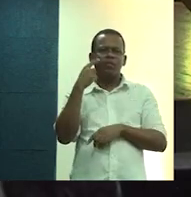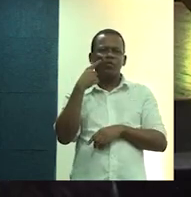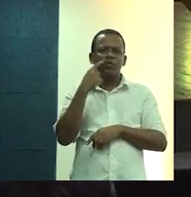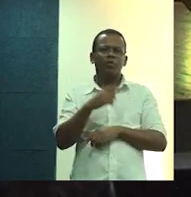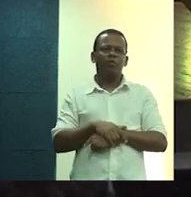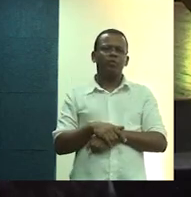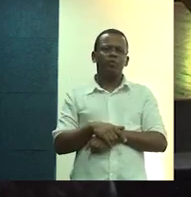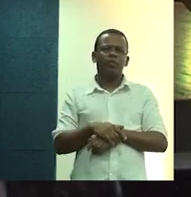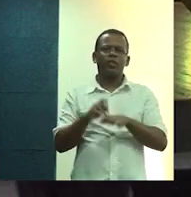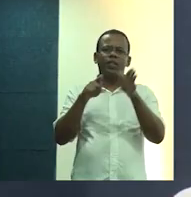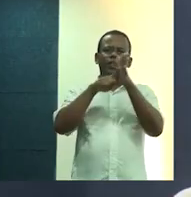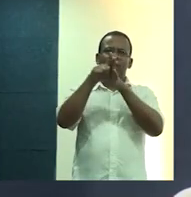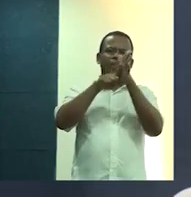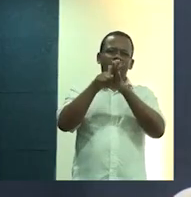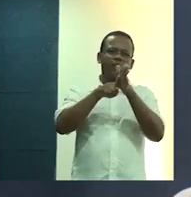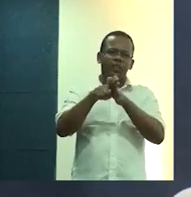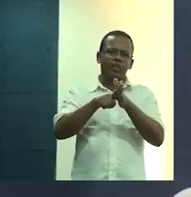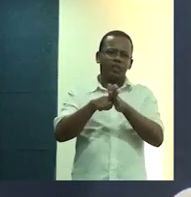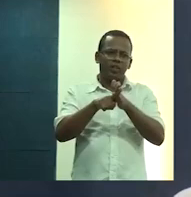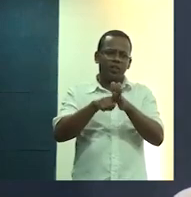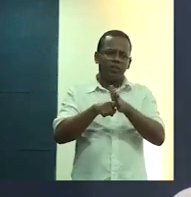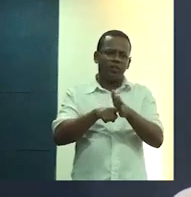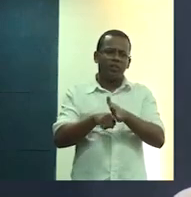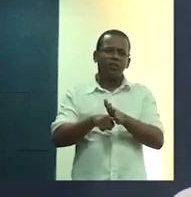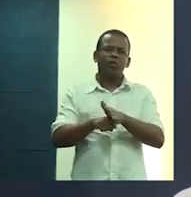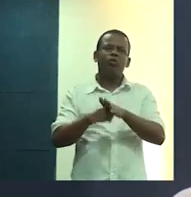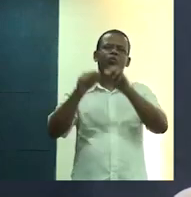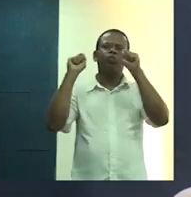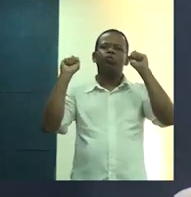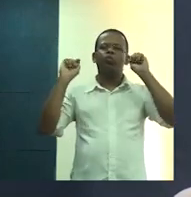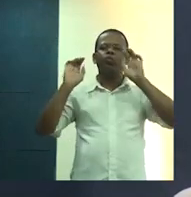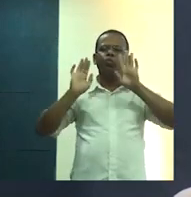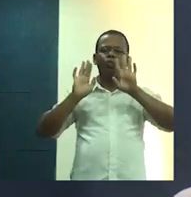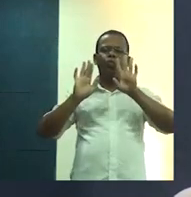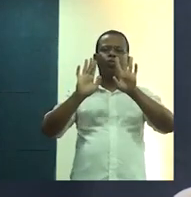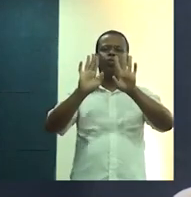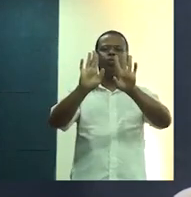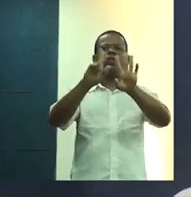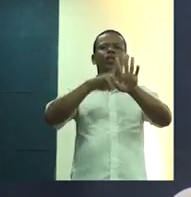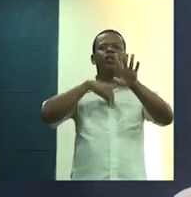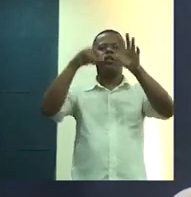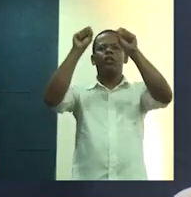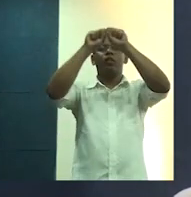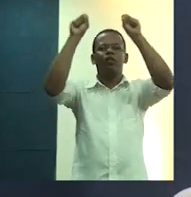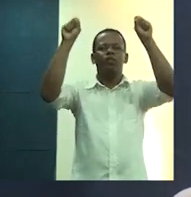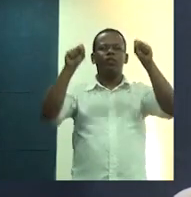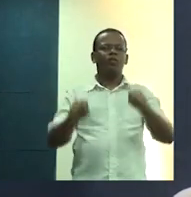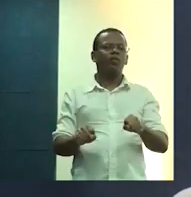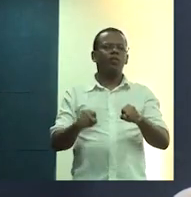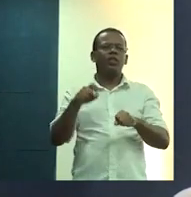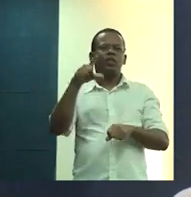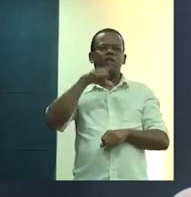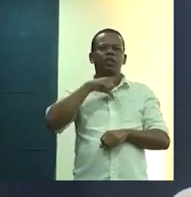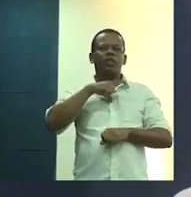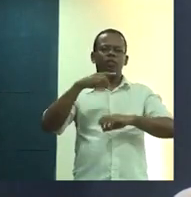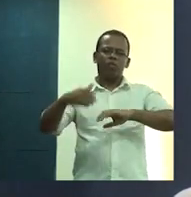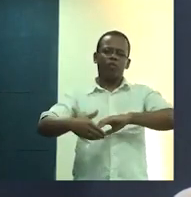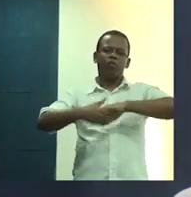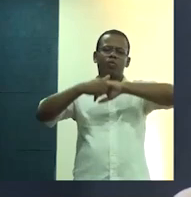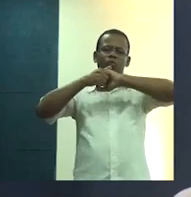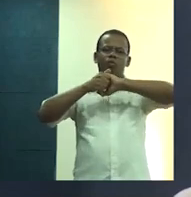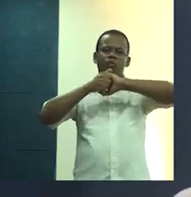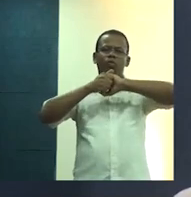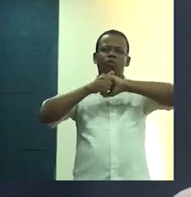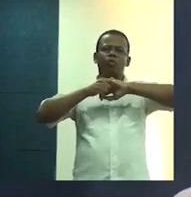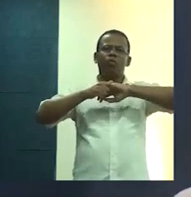um mapeamento um parte desse processo da caravana tá aberto na plataforma edos a plataforma que a gente tem em